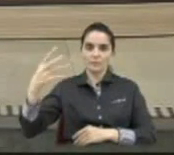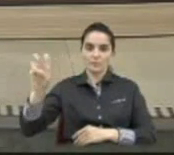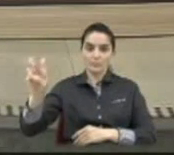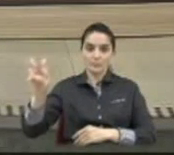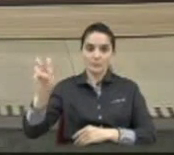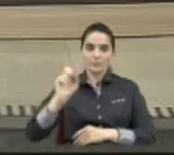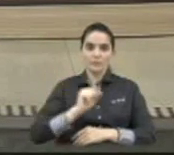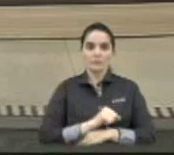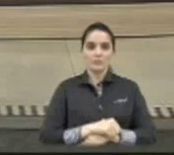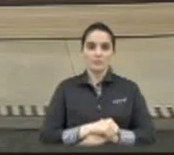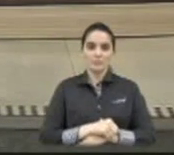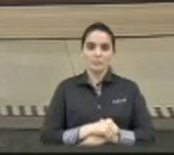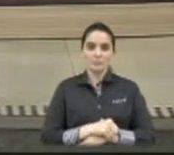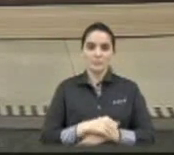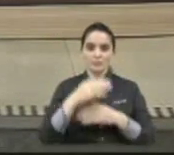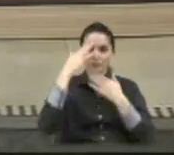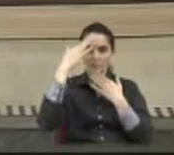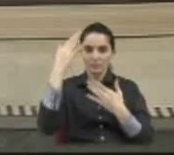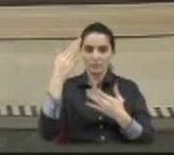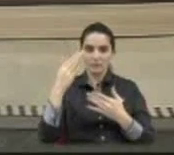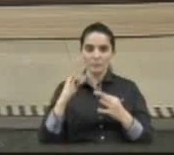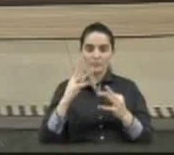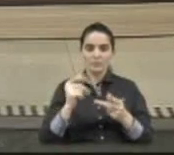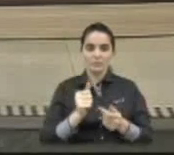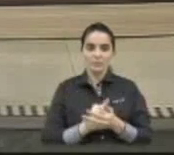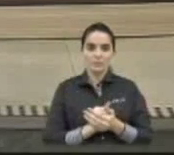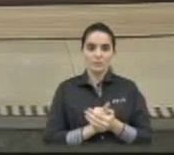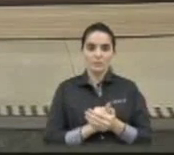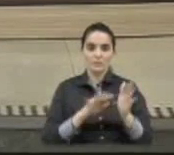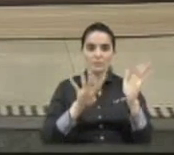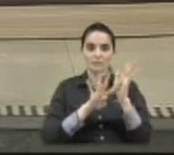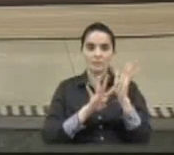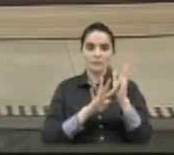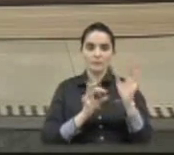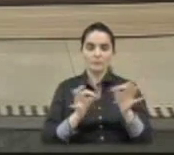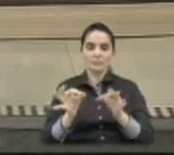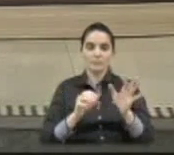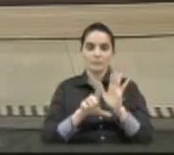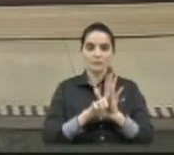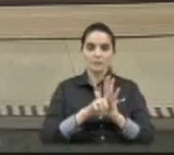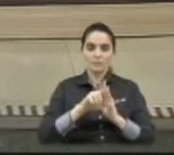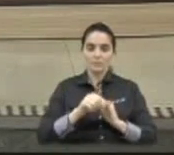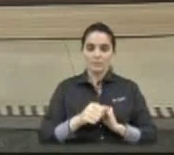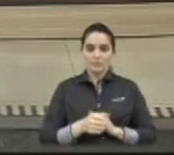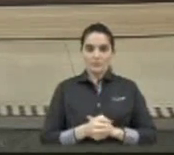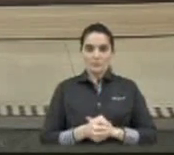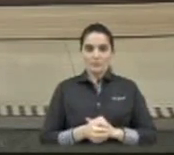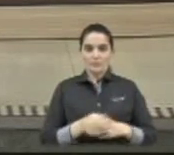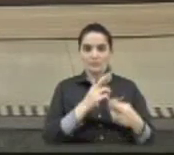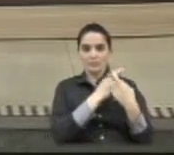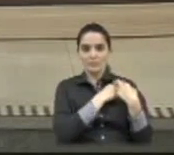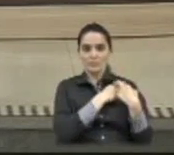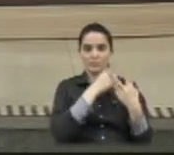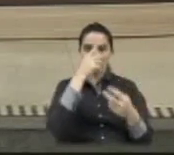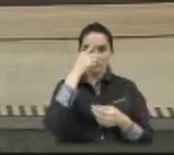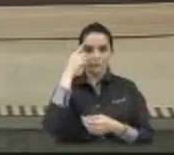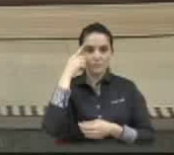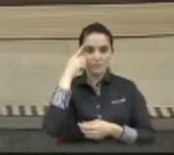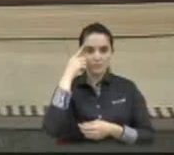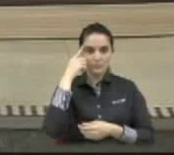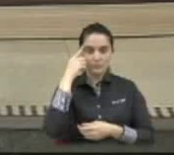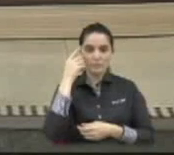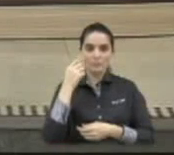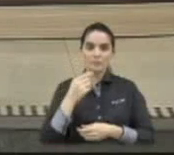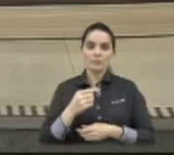169/2015. Agora, muito obrigado, muito obrigado a todos. O item número 4, projeto de lei de autoria do nobre vereador Dr. Júlio César dos Santos,